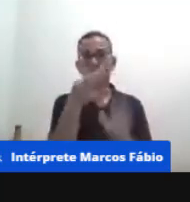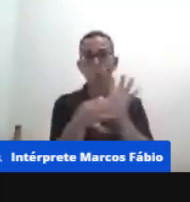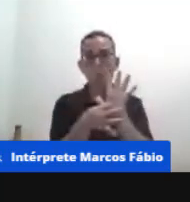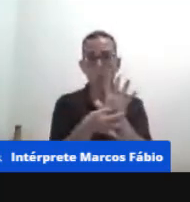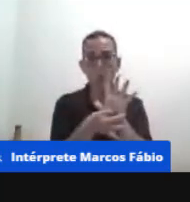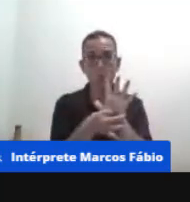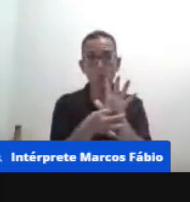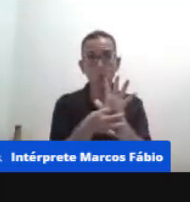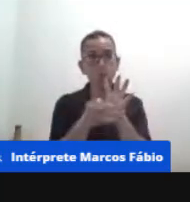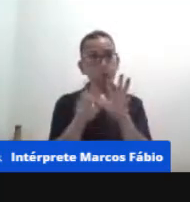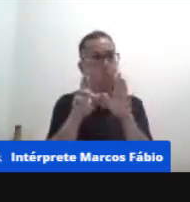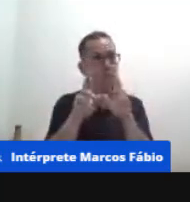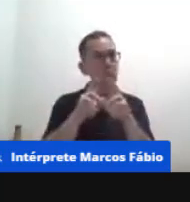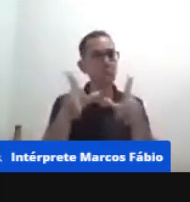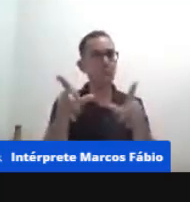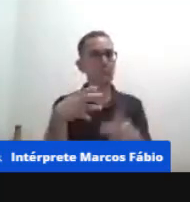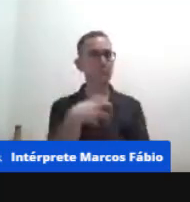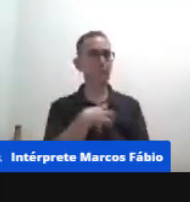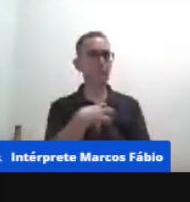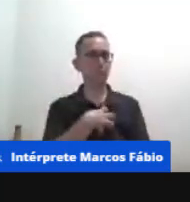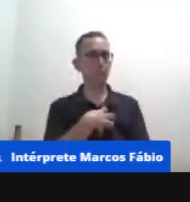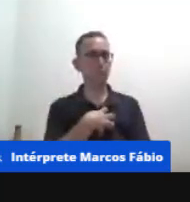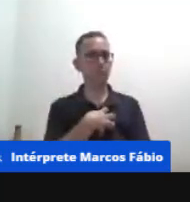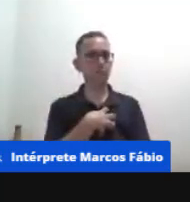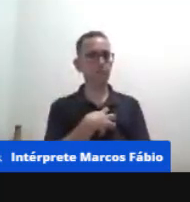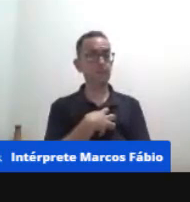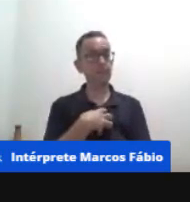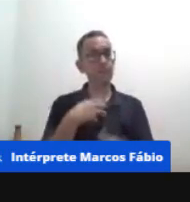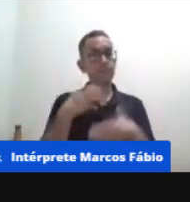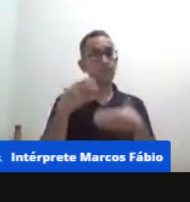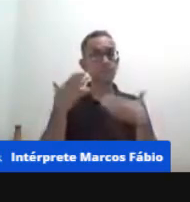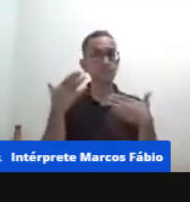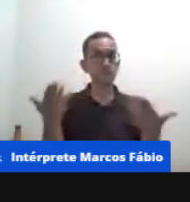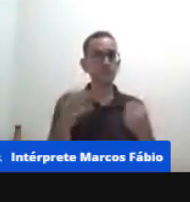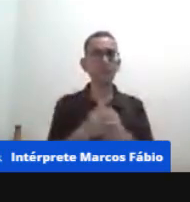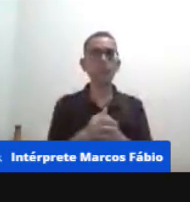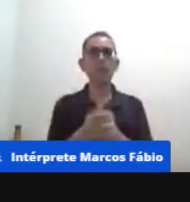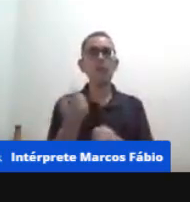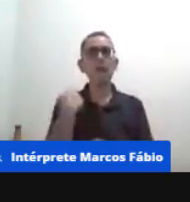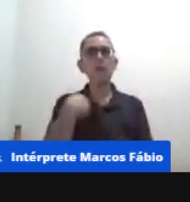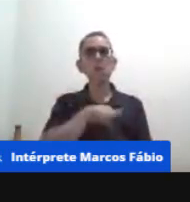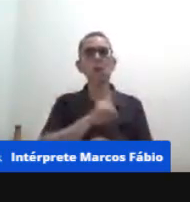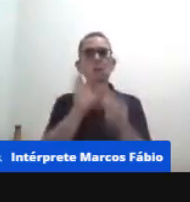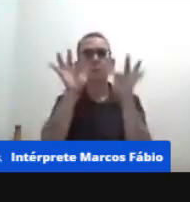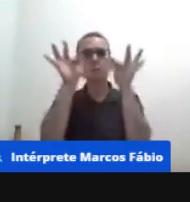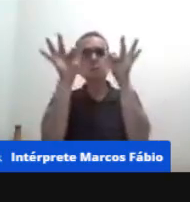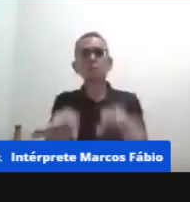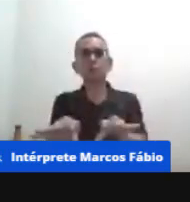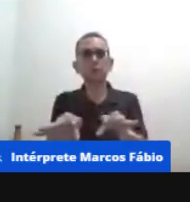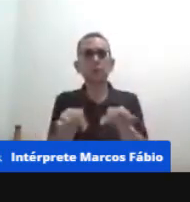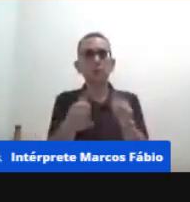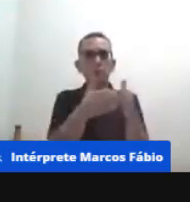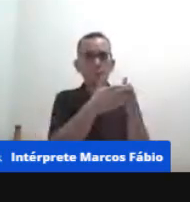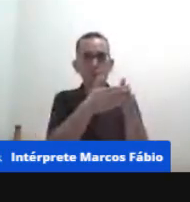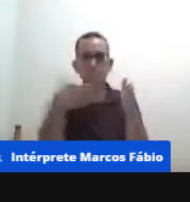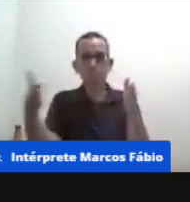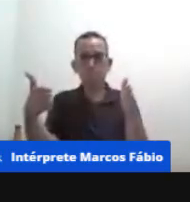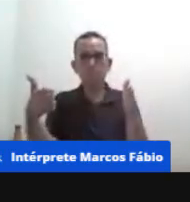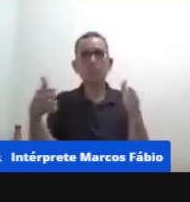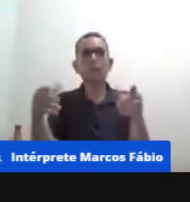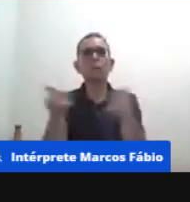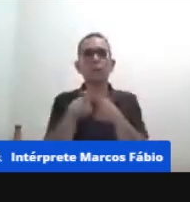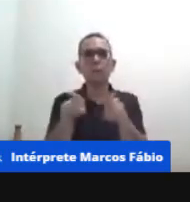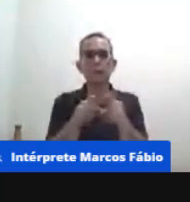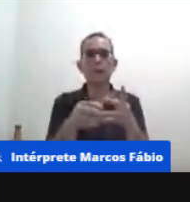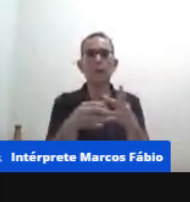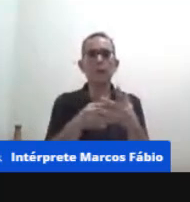forma diferenciada. E aí, a gente encerra essa parte e traz para vocês